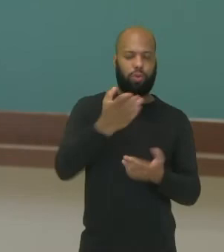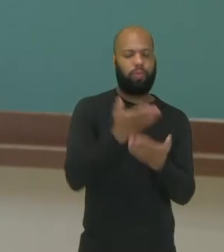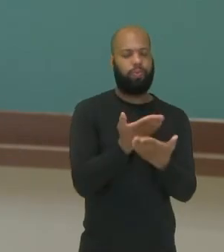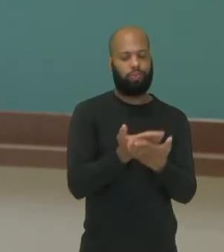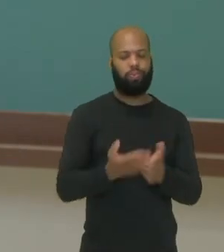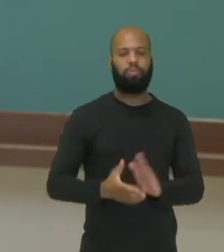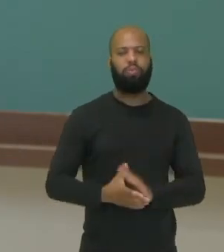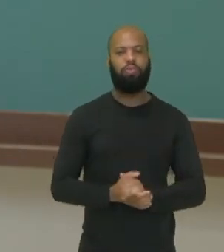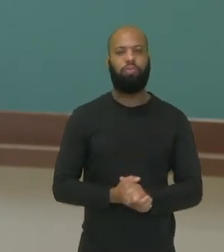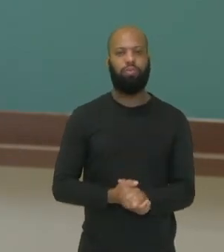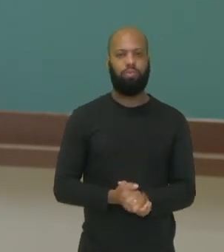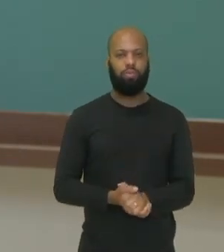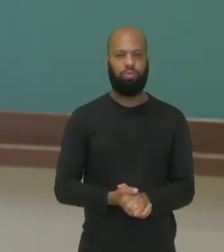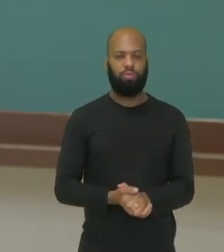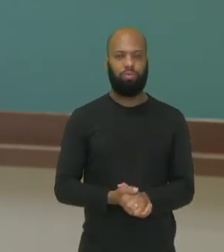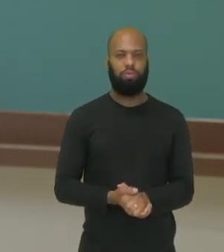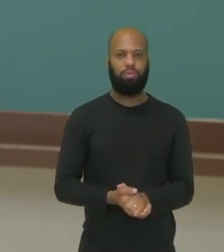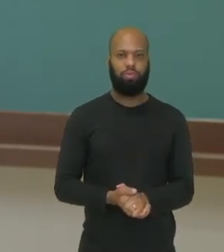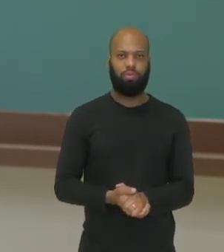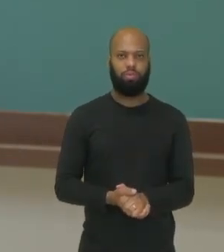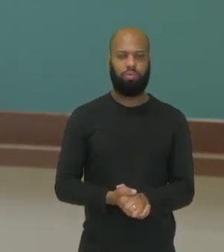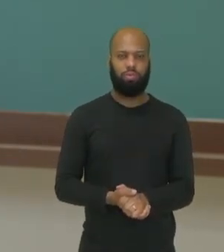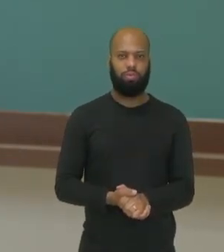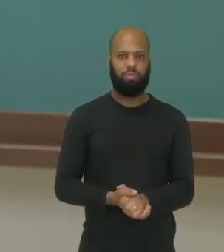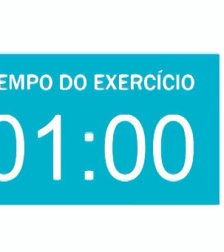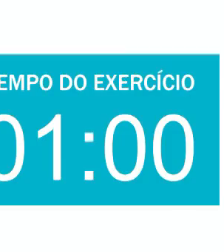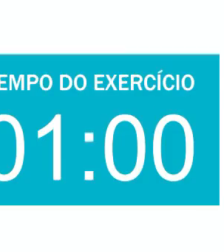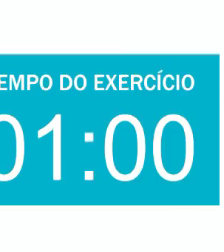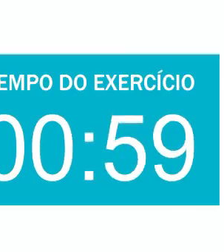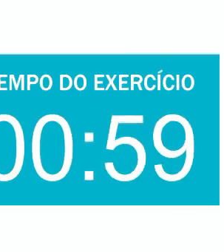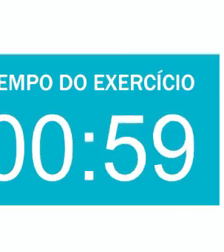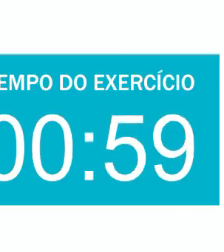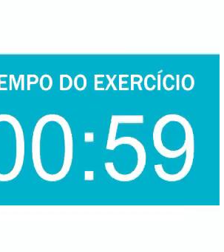já volta para falar mais sobre problemas ambientais. Até já!